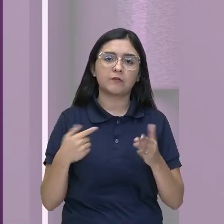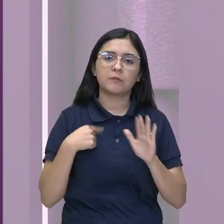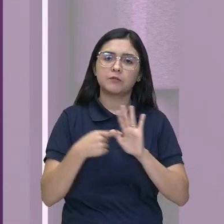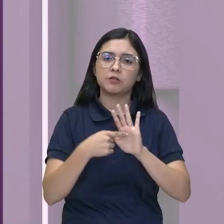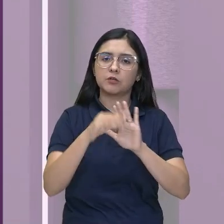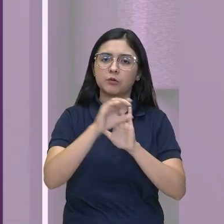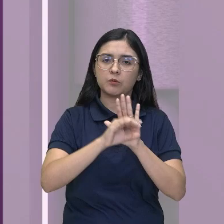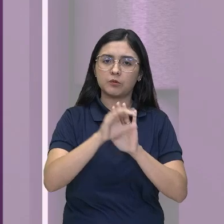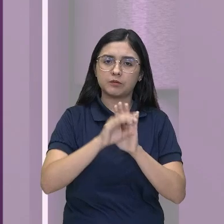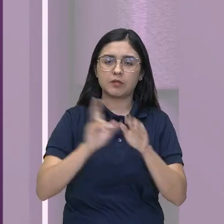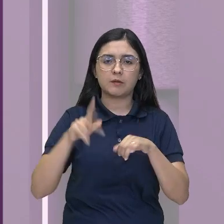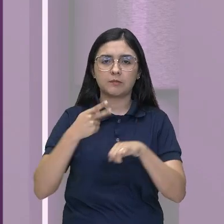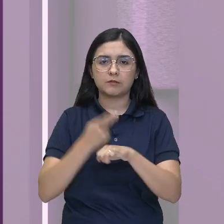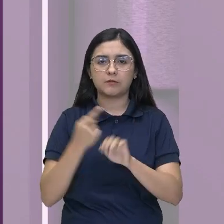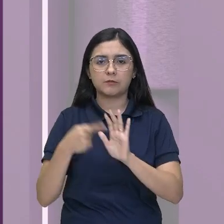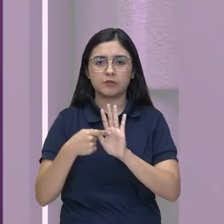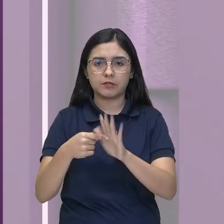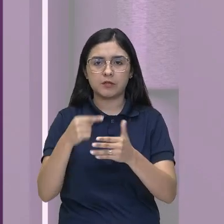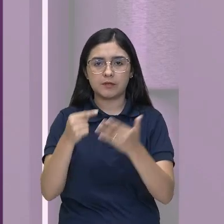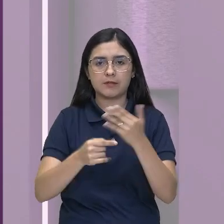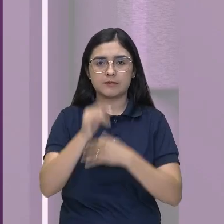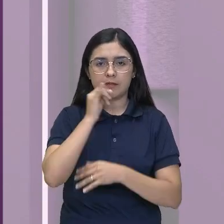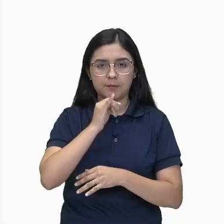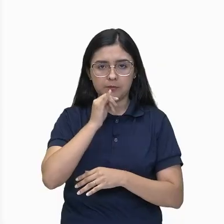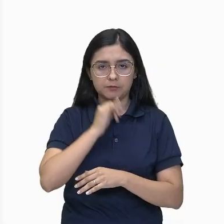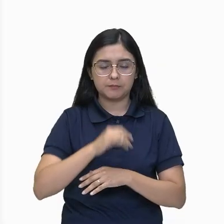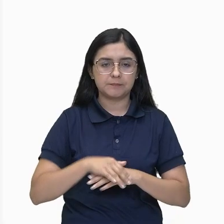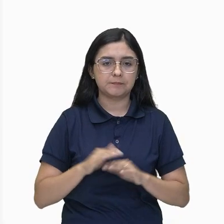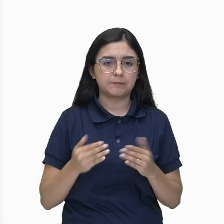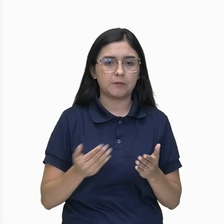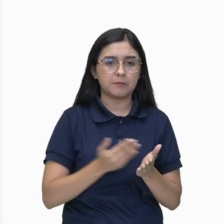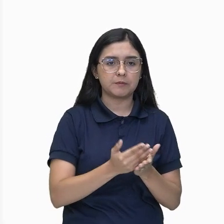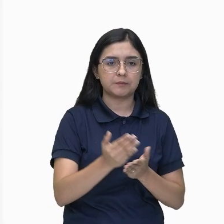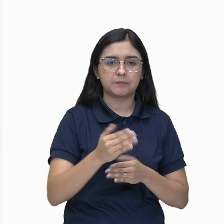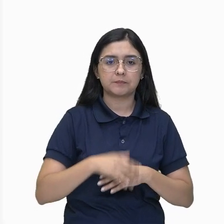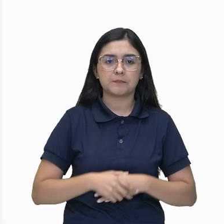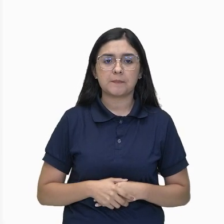vou exemplificar para vocês. Bacana? Então vamos lá dar início.